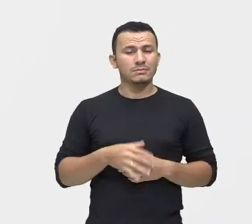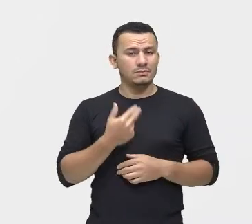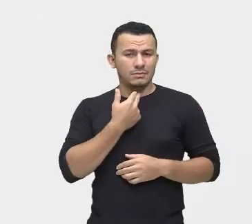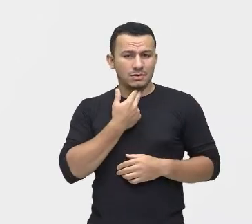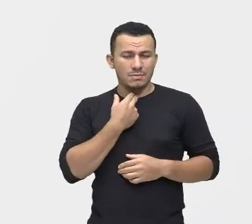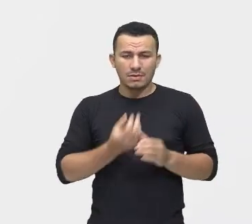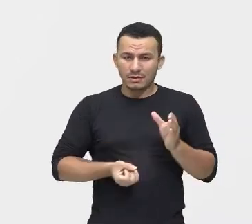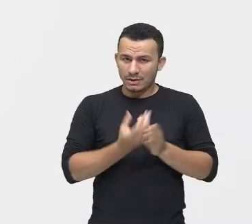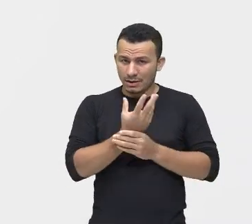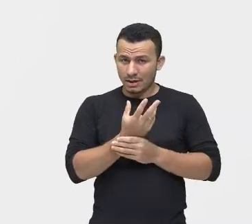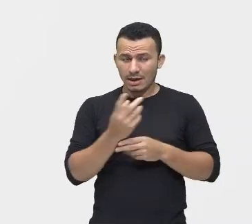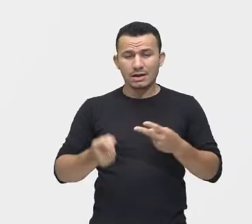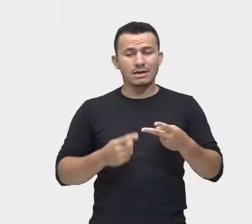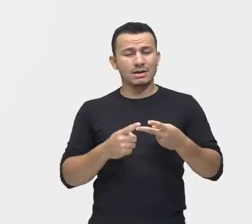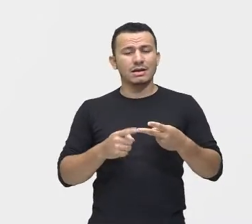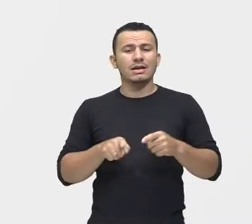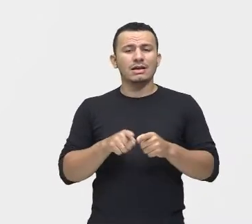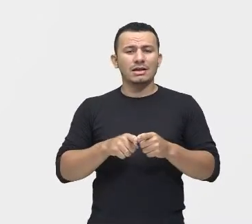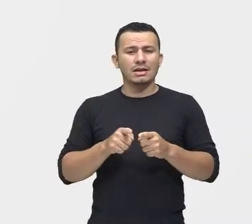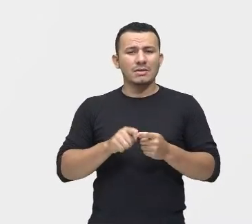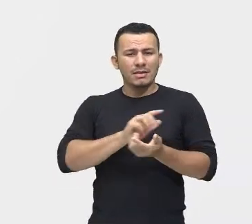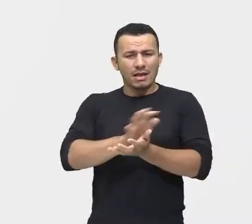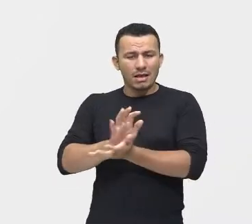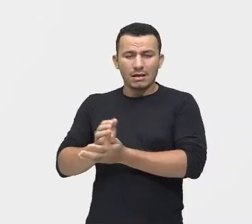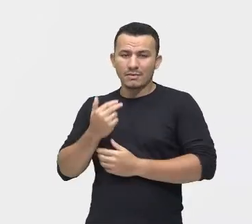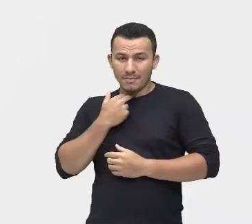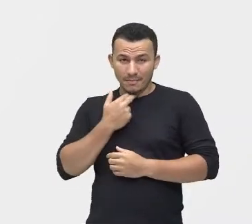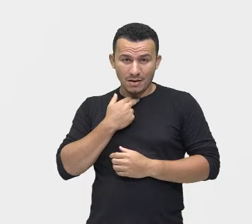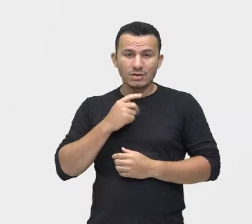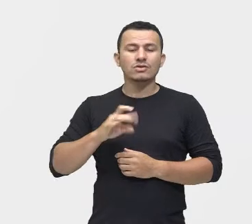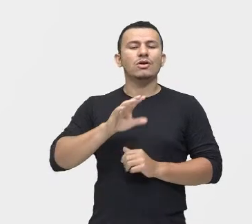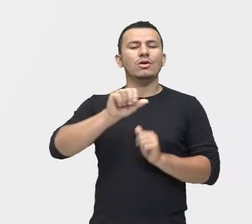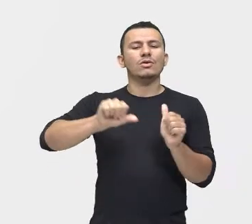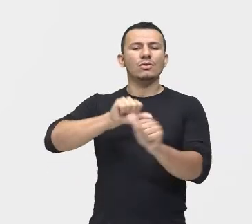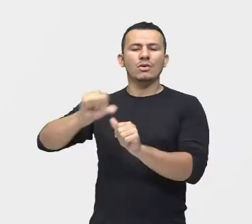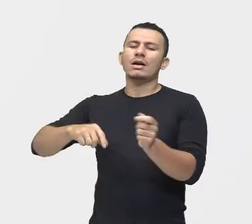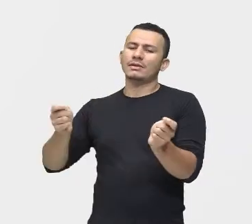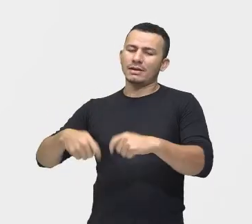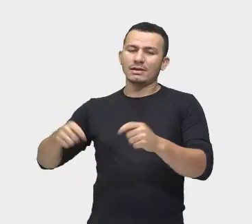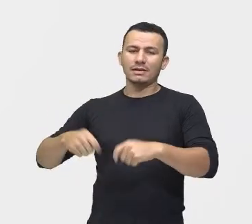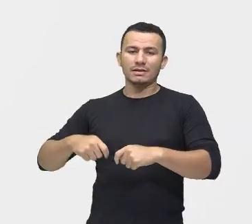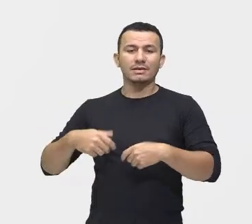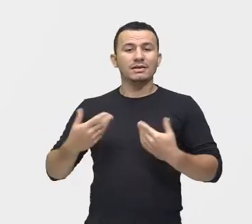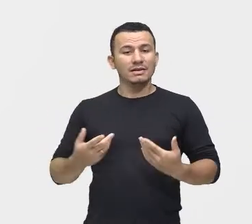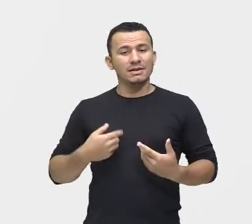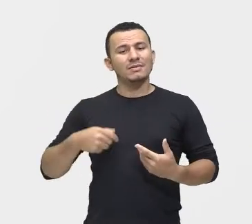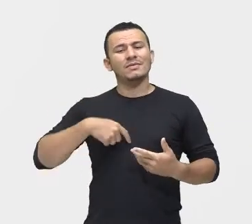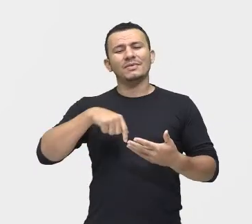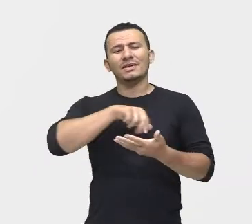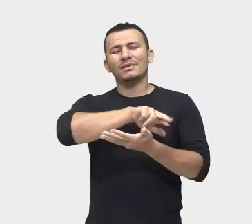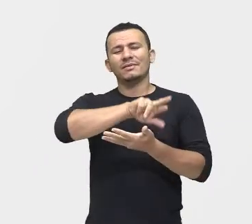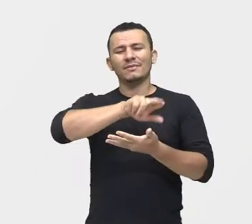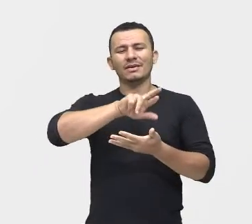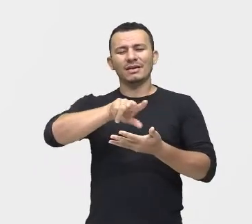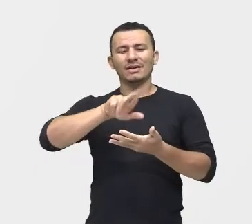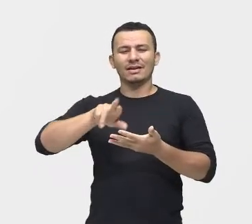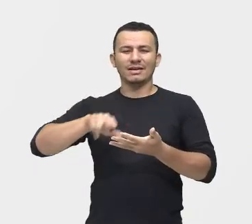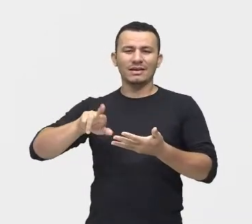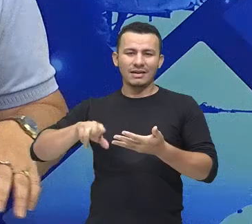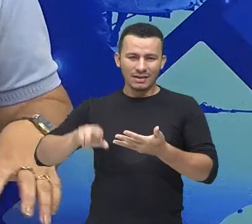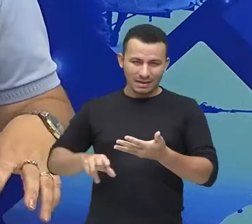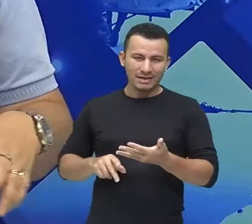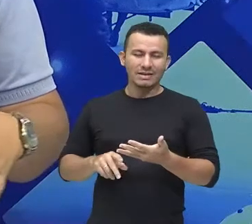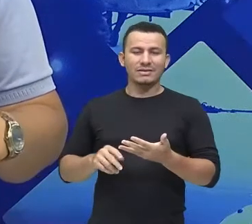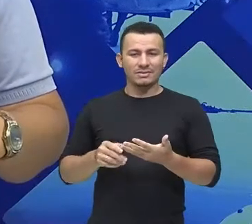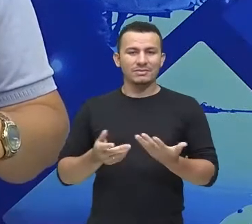ser criada e nem destruída, somente transformada. E aí a gente tem diversos exemplos, né, disso. A